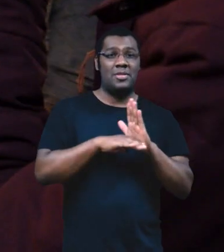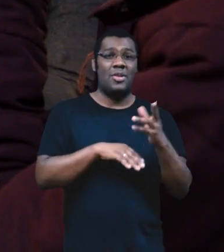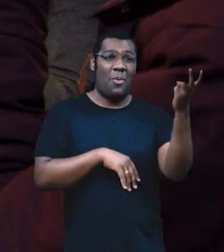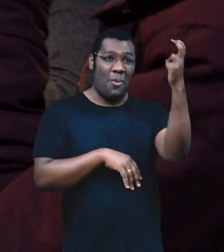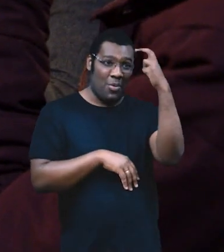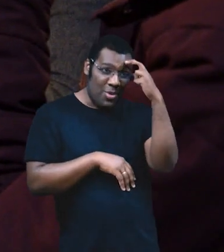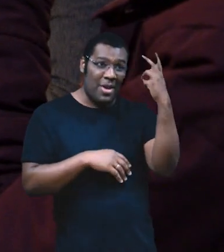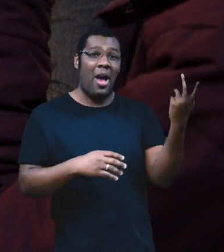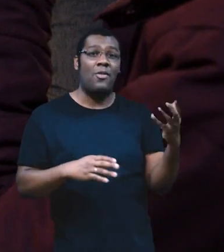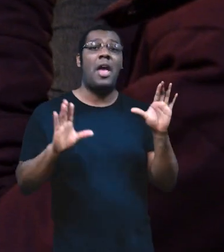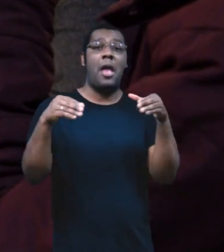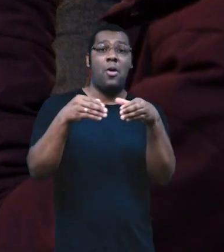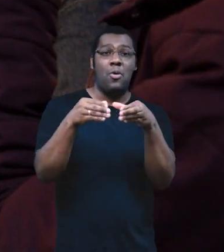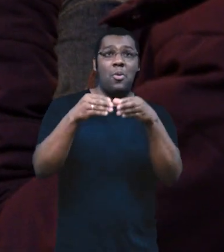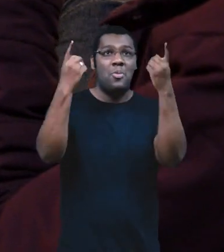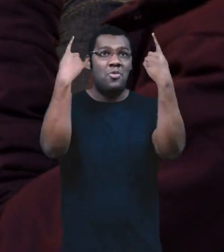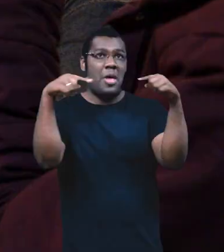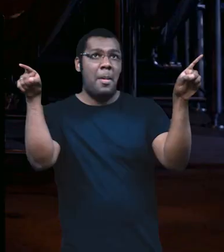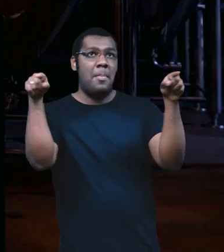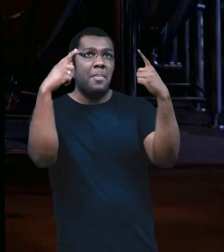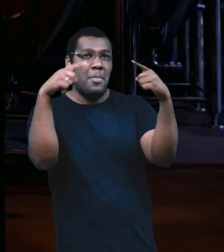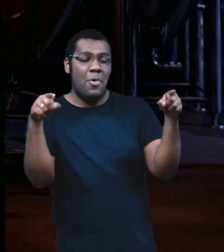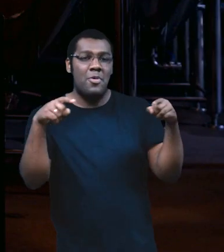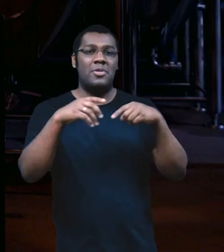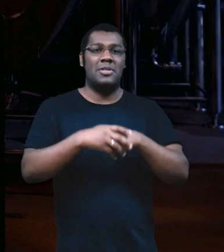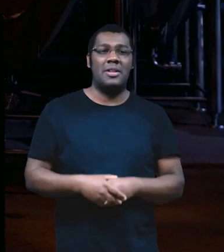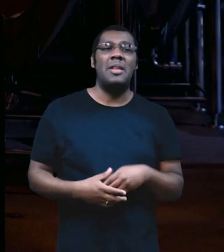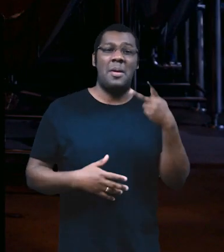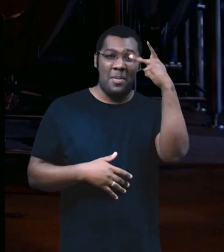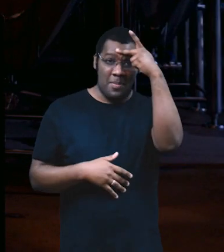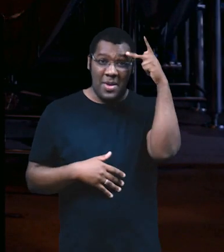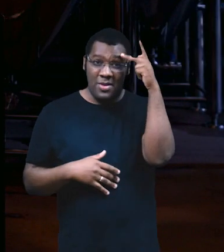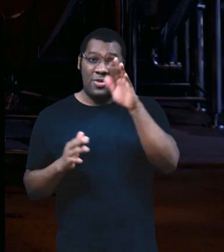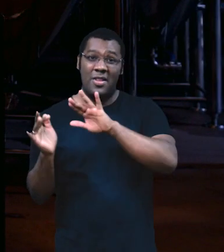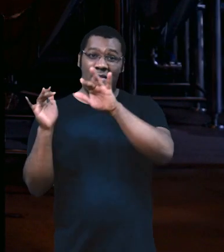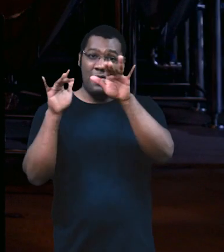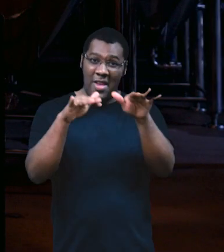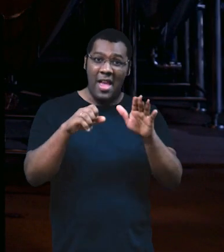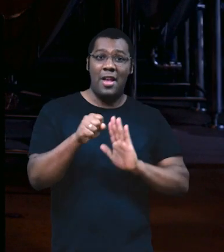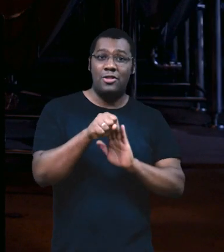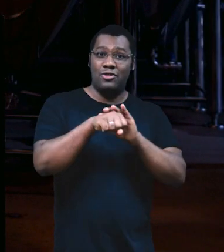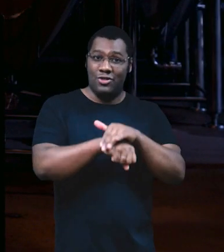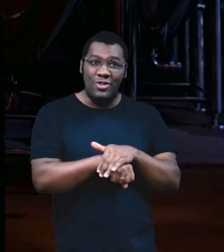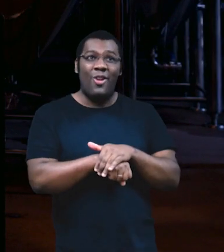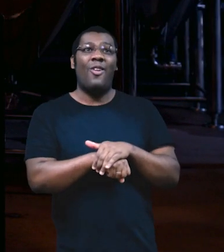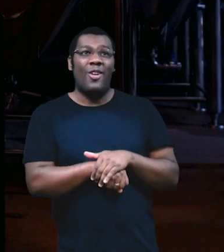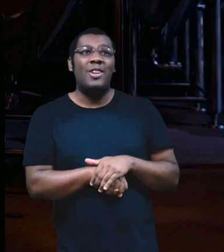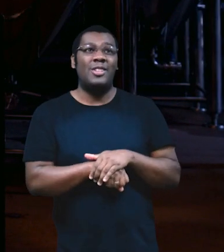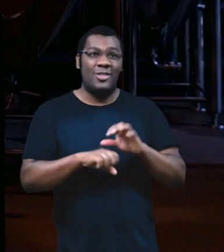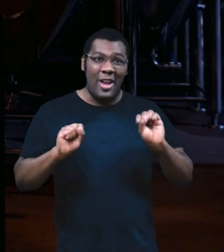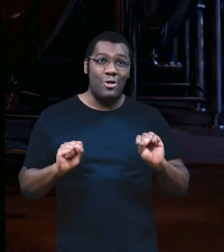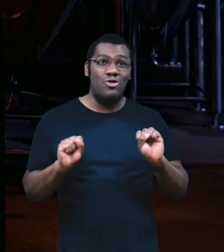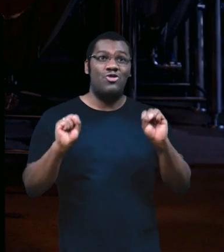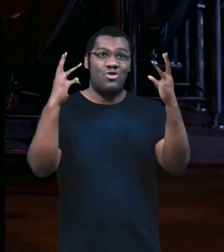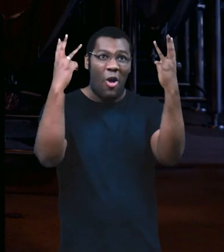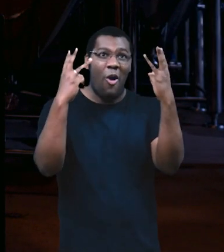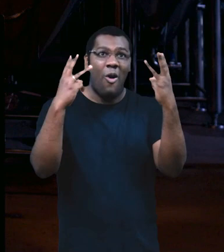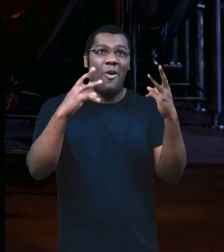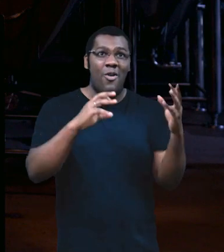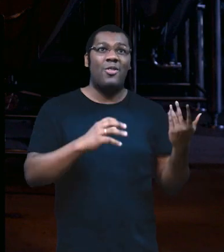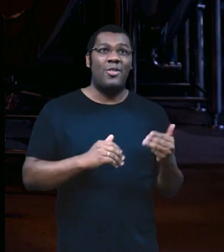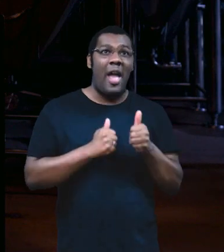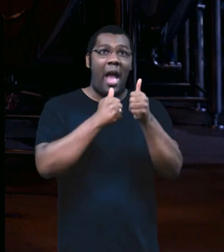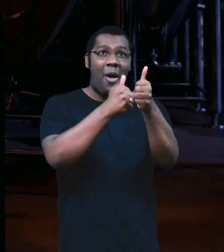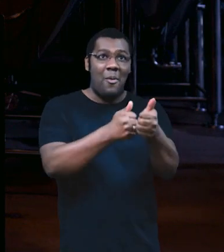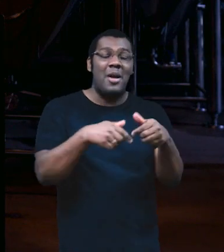bandas. Então a gente tem tanto esse público que quer curtir a noite, né, que quer curtir o show. Além disso, né, também tomar